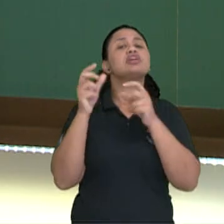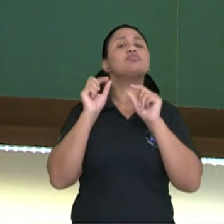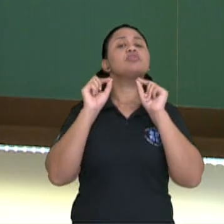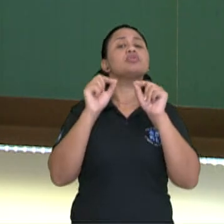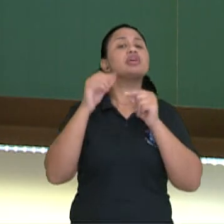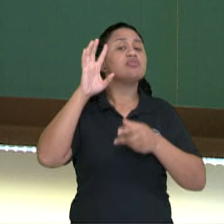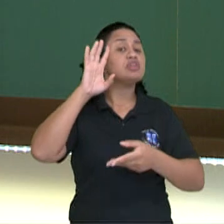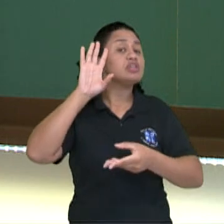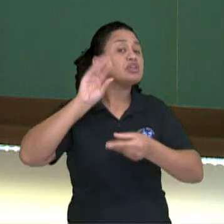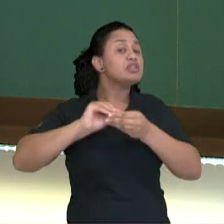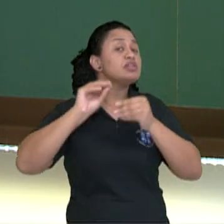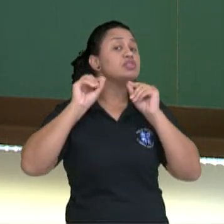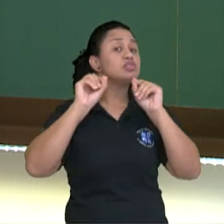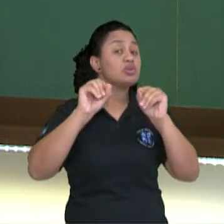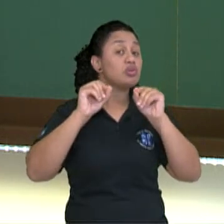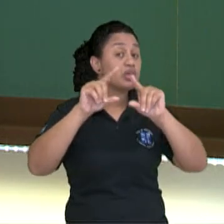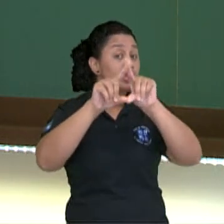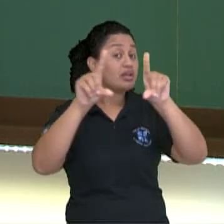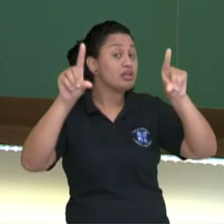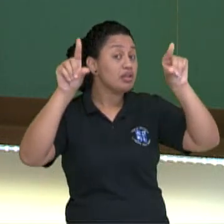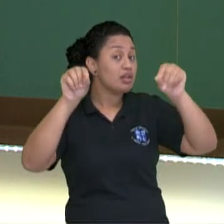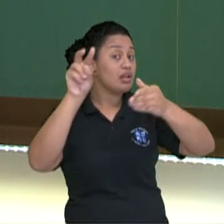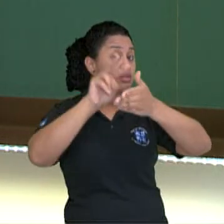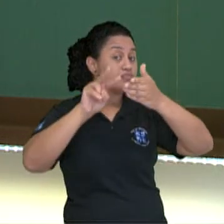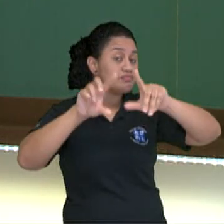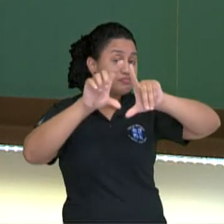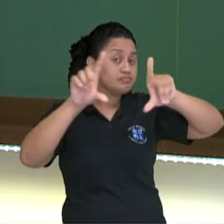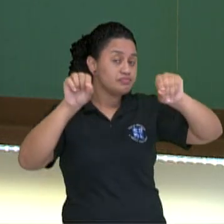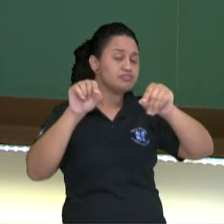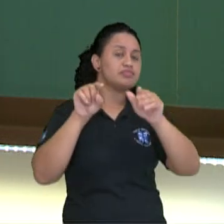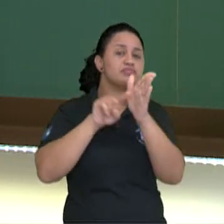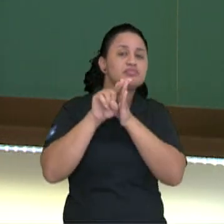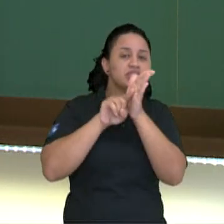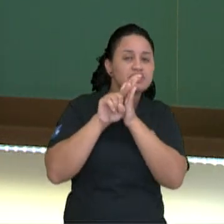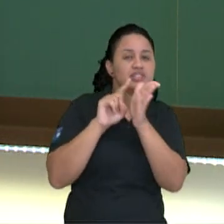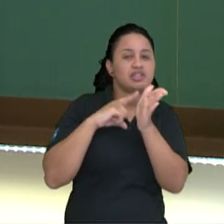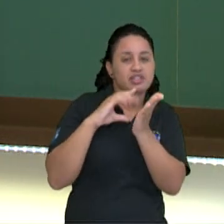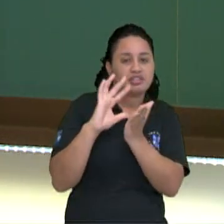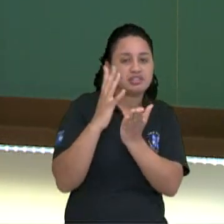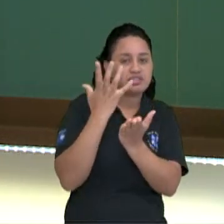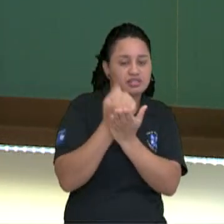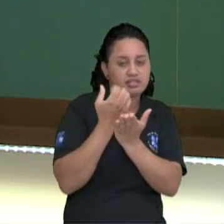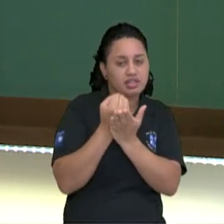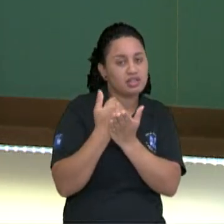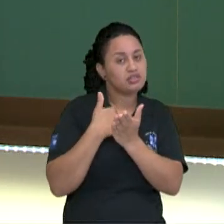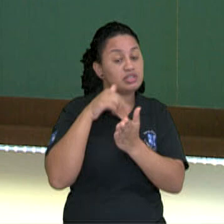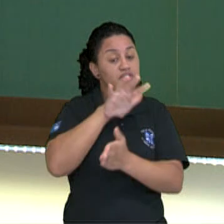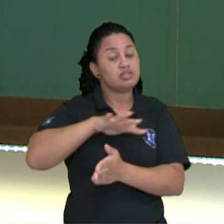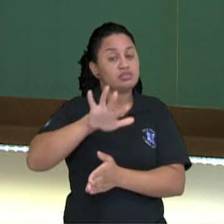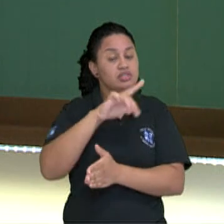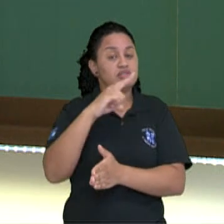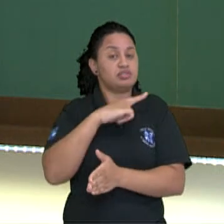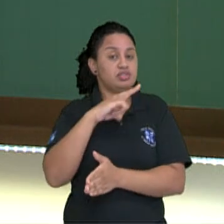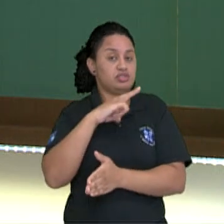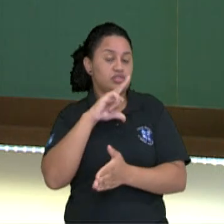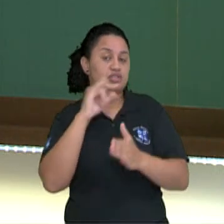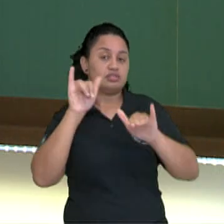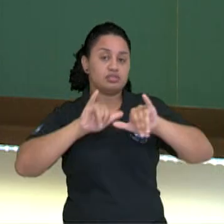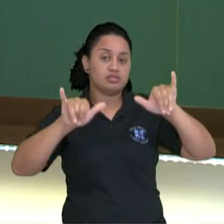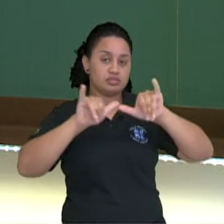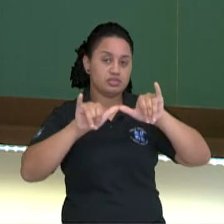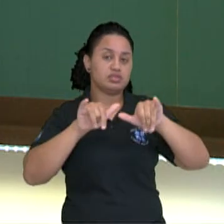consegue deduzir a partir desses dados, né? E do contexto que foi apresentado ali na